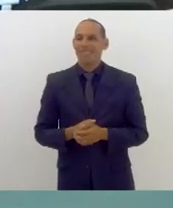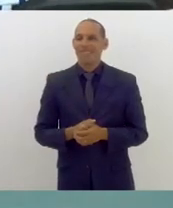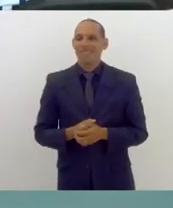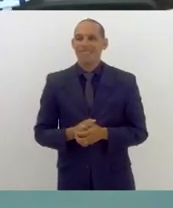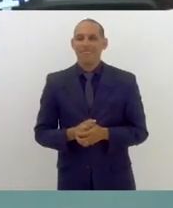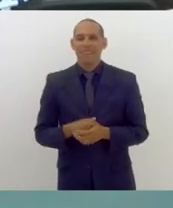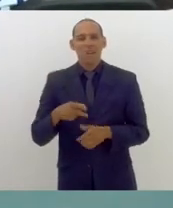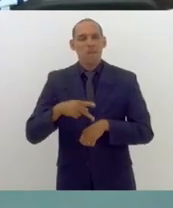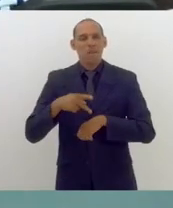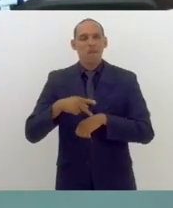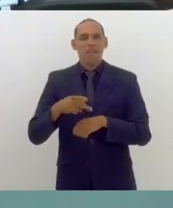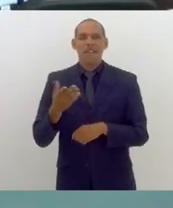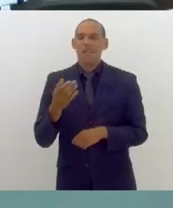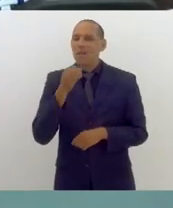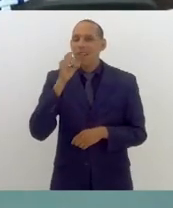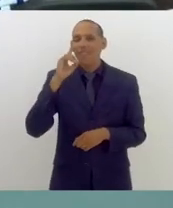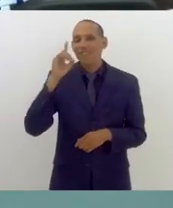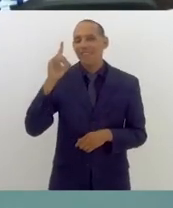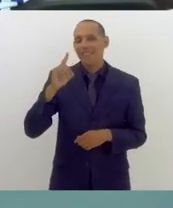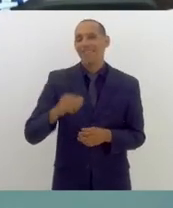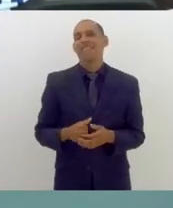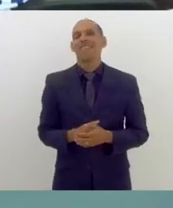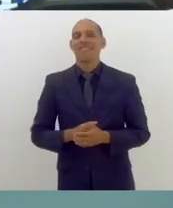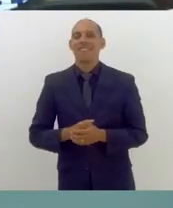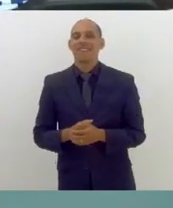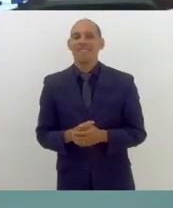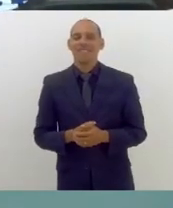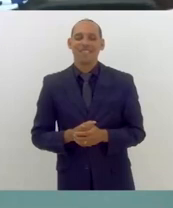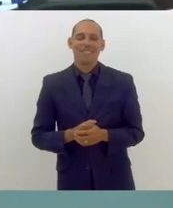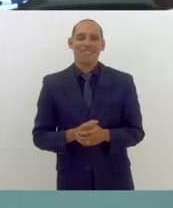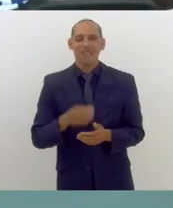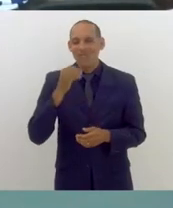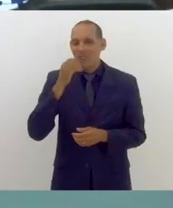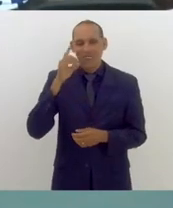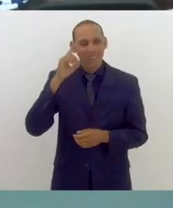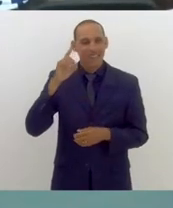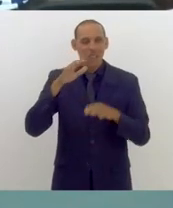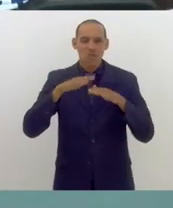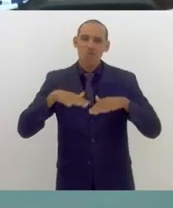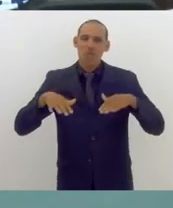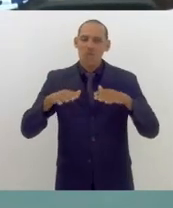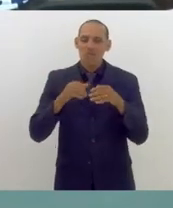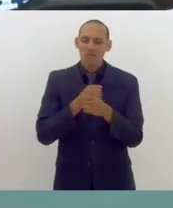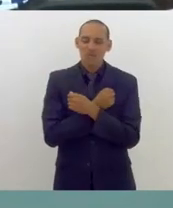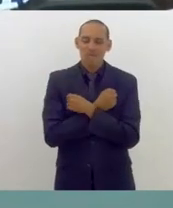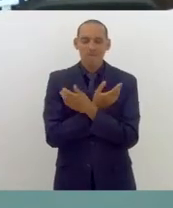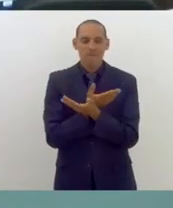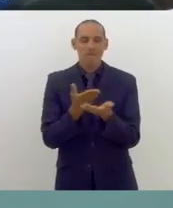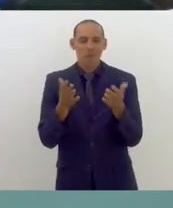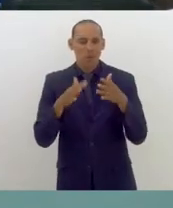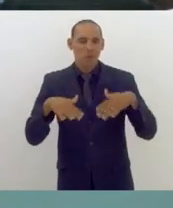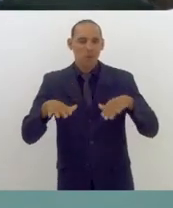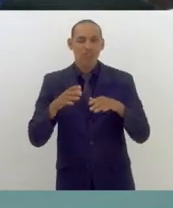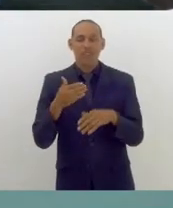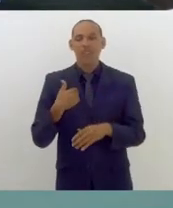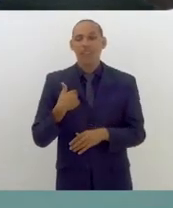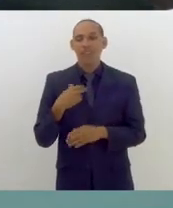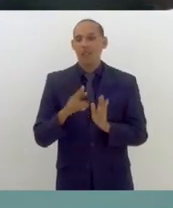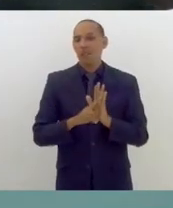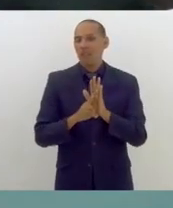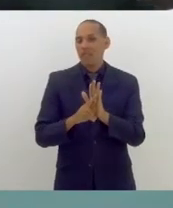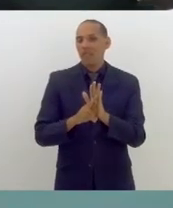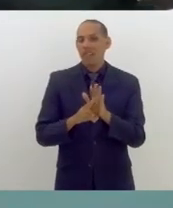Pedra de Guaratiba todos bom dia bom dia a todos aí um abraço todos Eu Sou